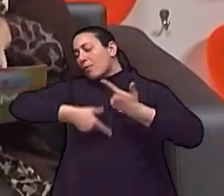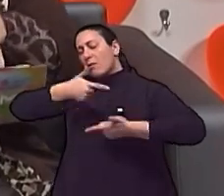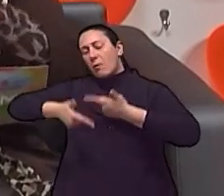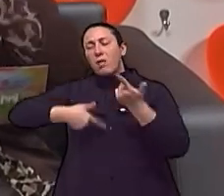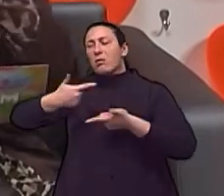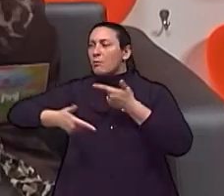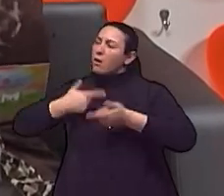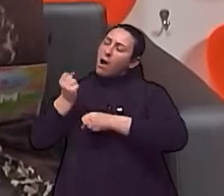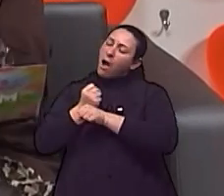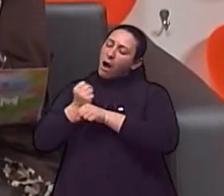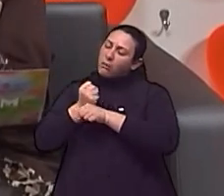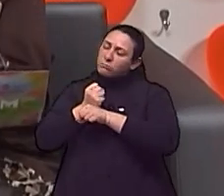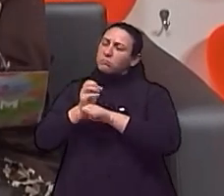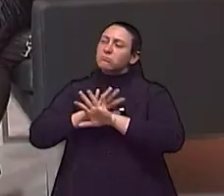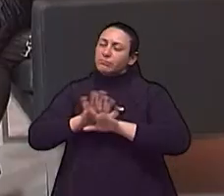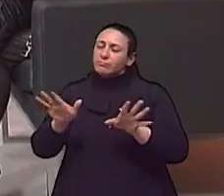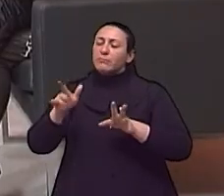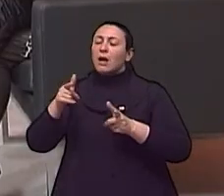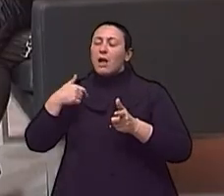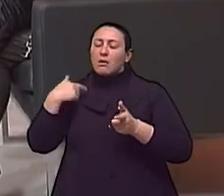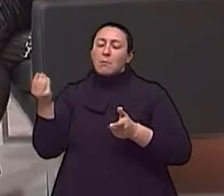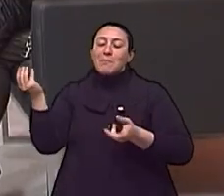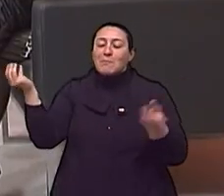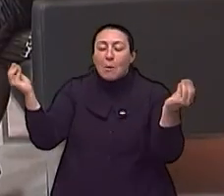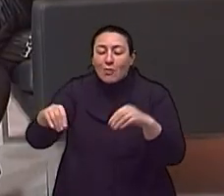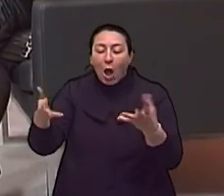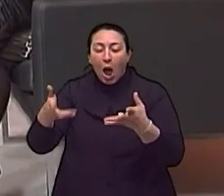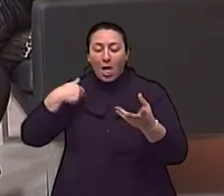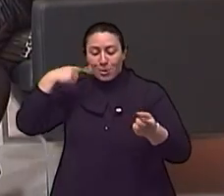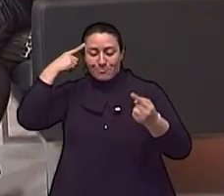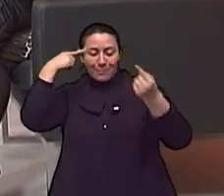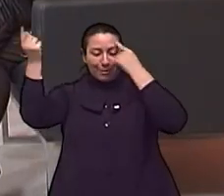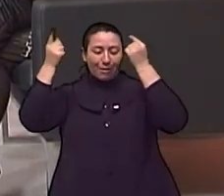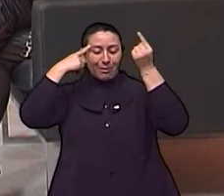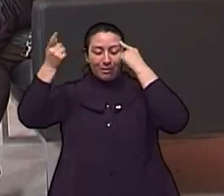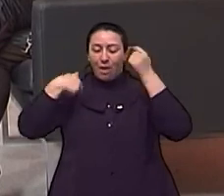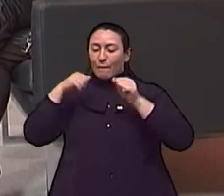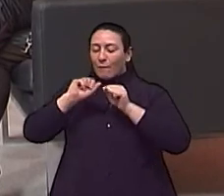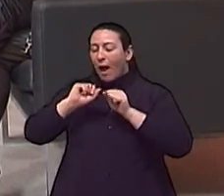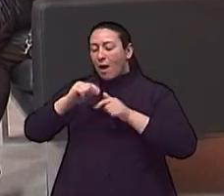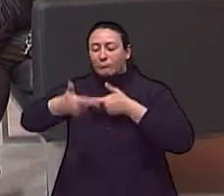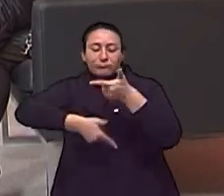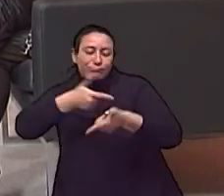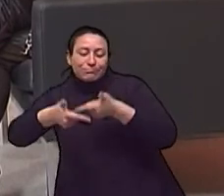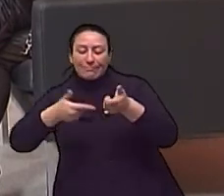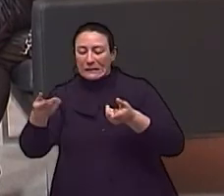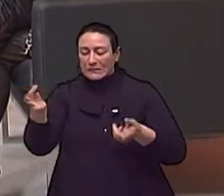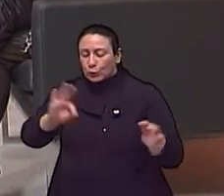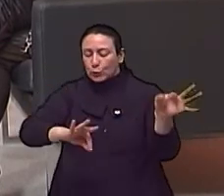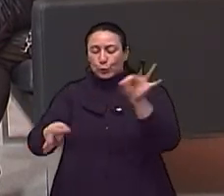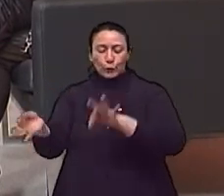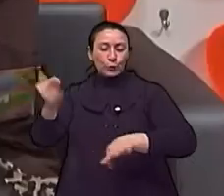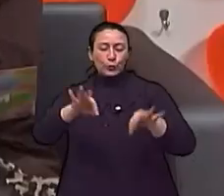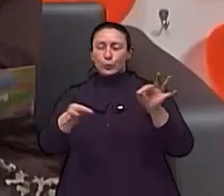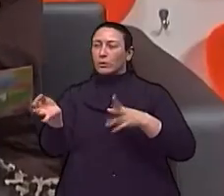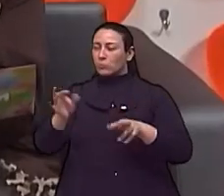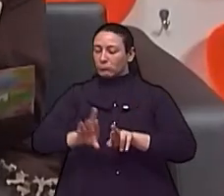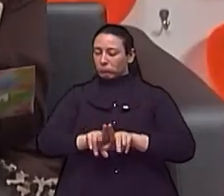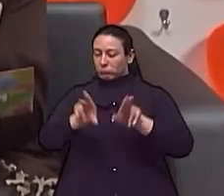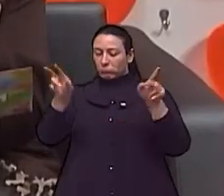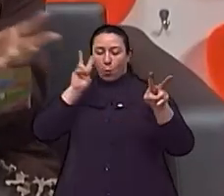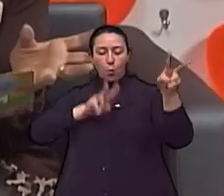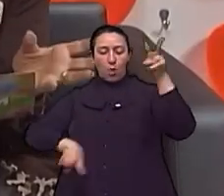trabalho trabalha minha criatividade quer dizer buscar também não só na técnica não só na reprodução